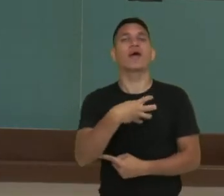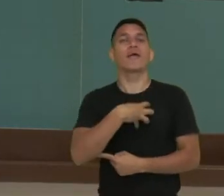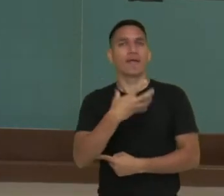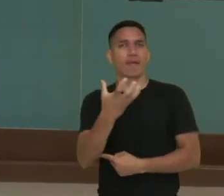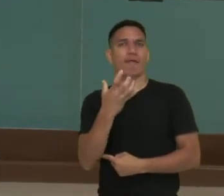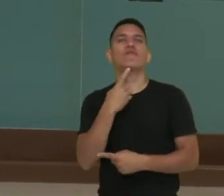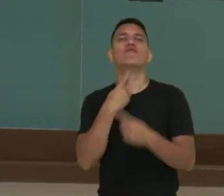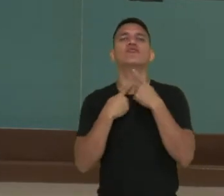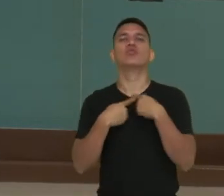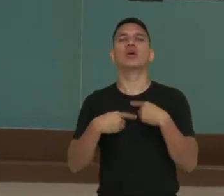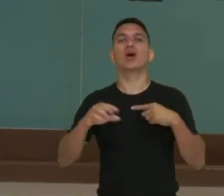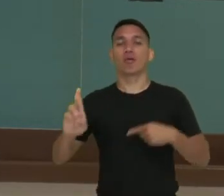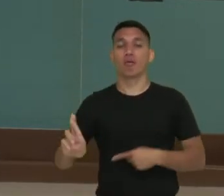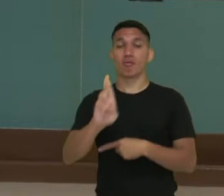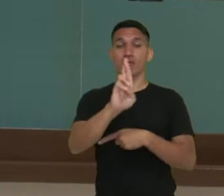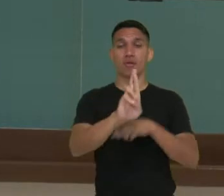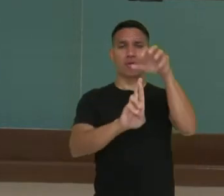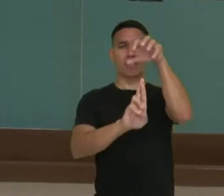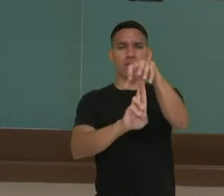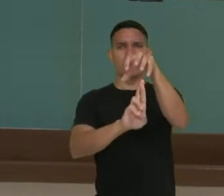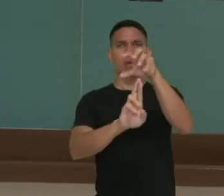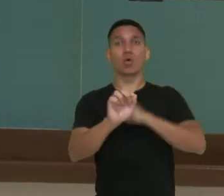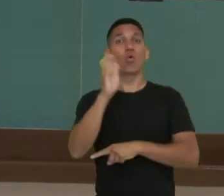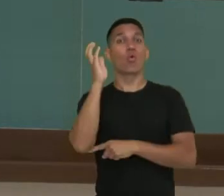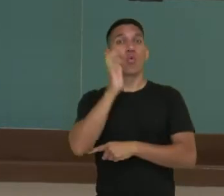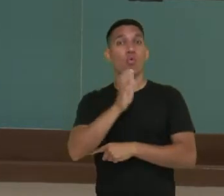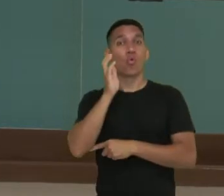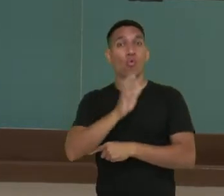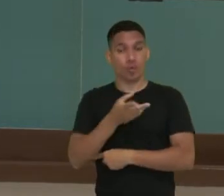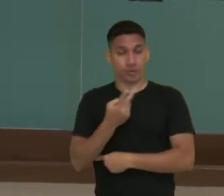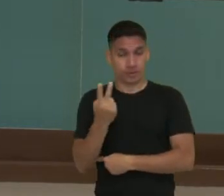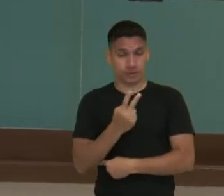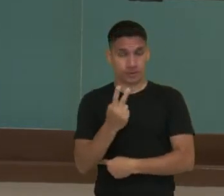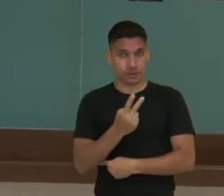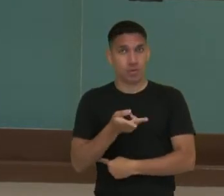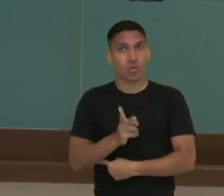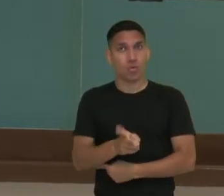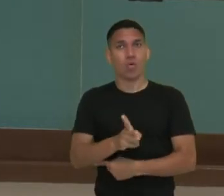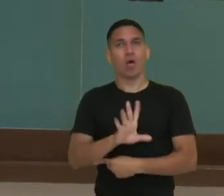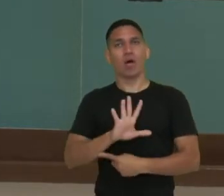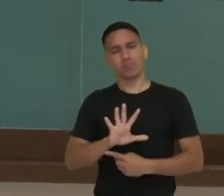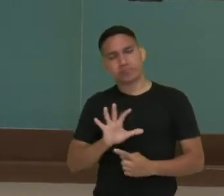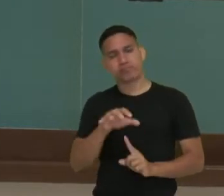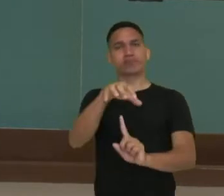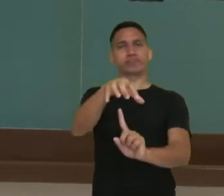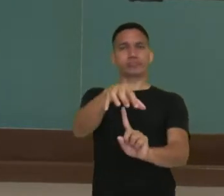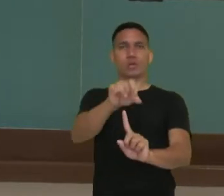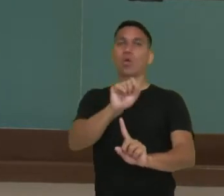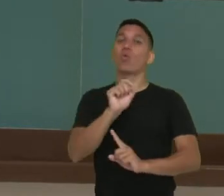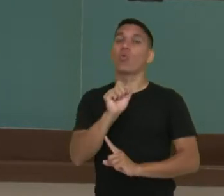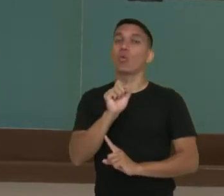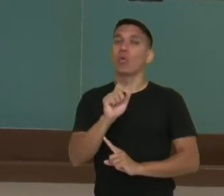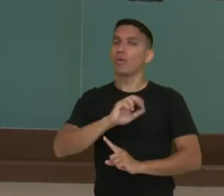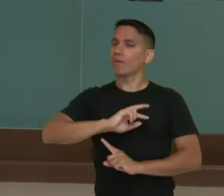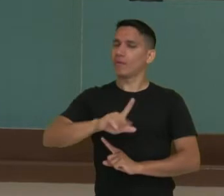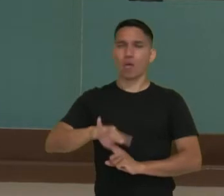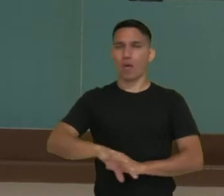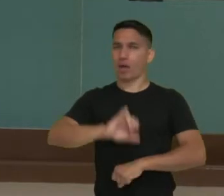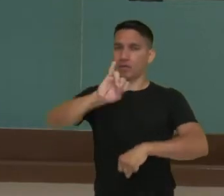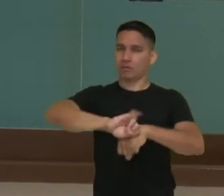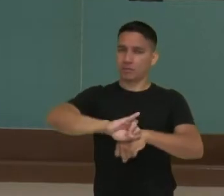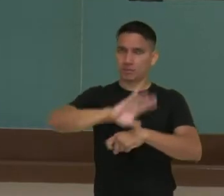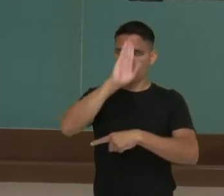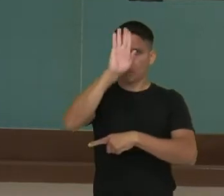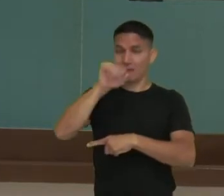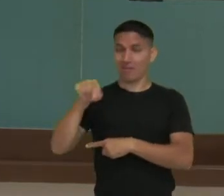o rei, né, que Dom Pedro II se mantivesse no poder, apesar de um poder não centralizado, como os liberais queriam,